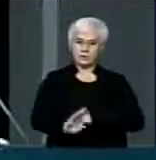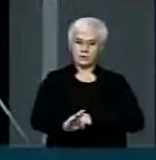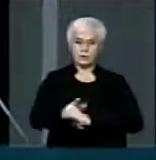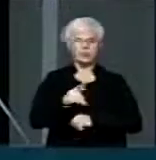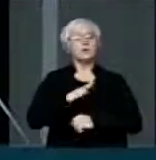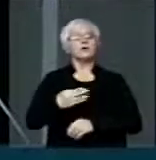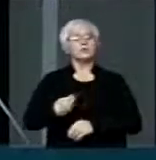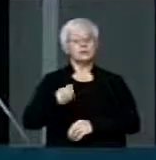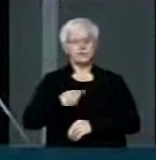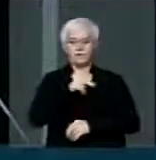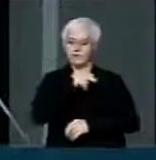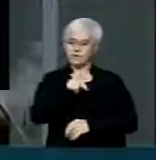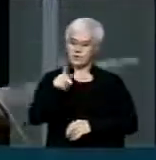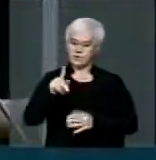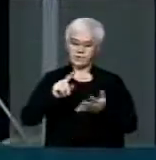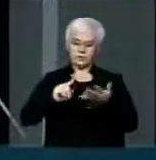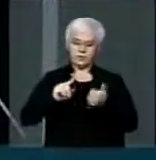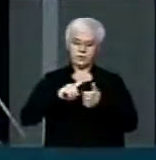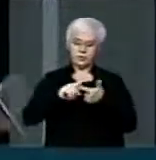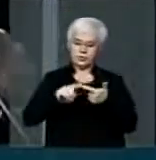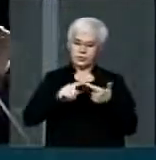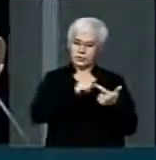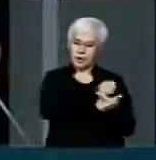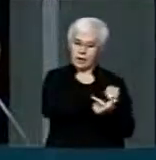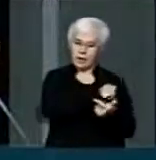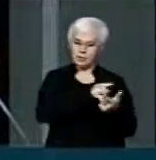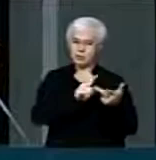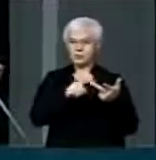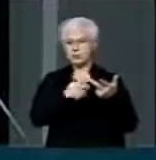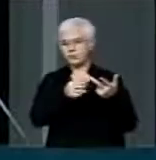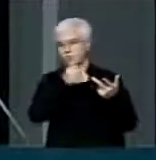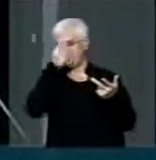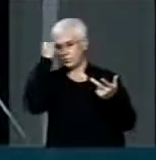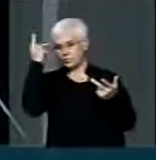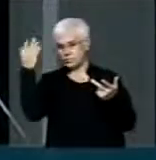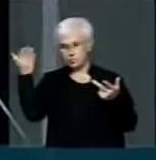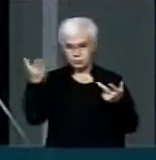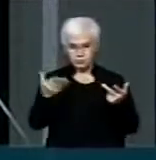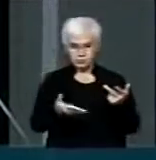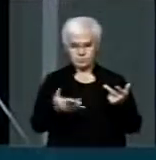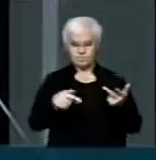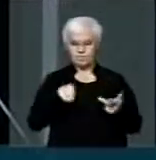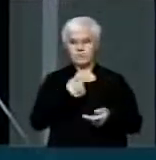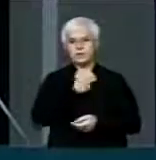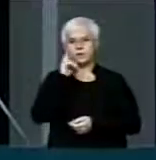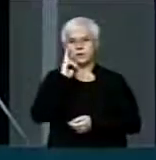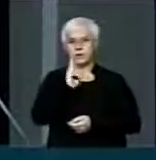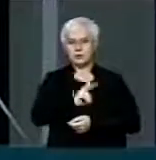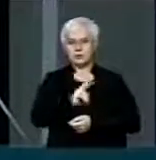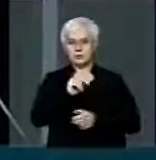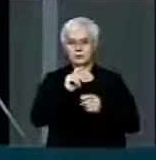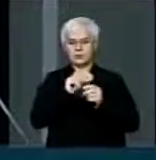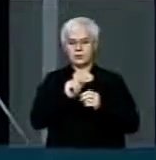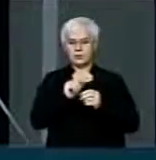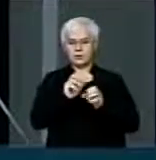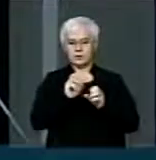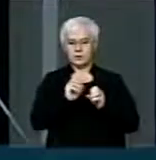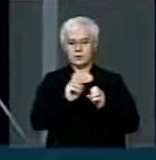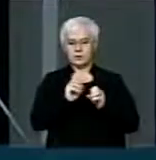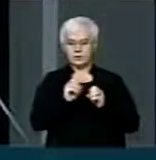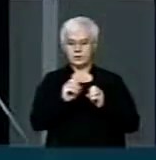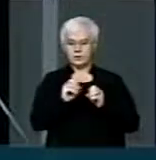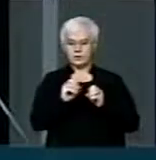professores, alunos e convidados. E ali vimos que a formação da